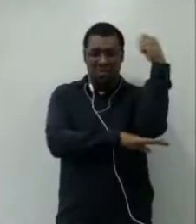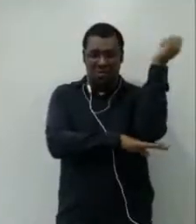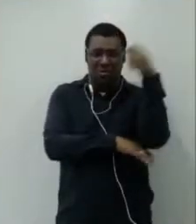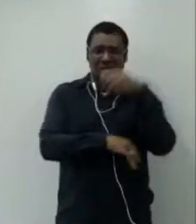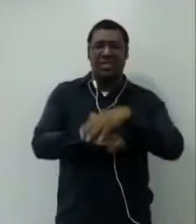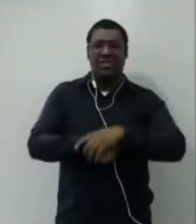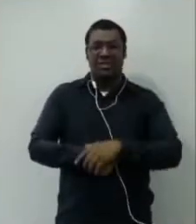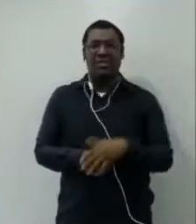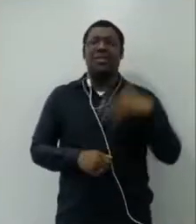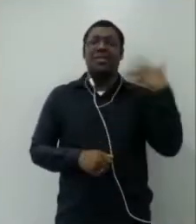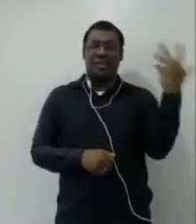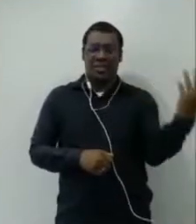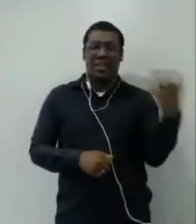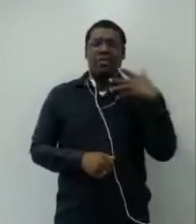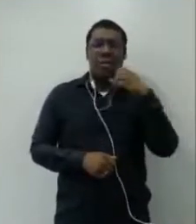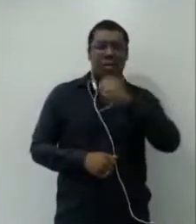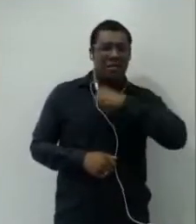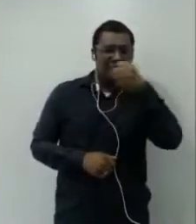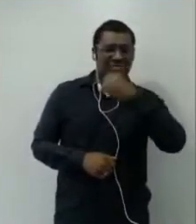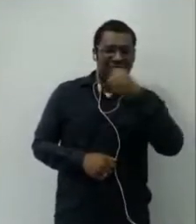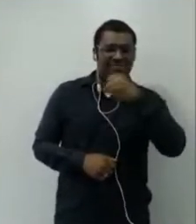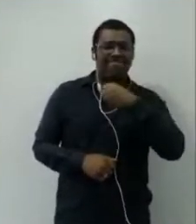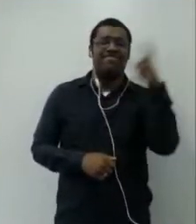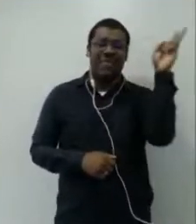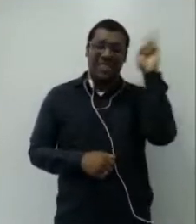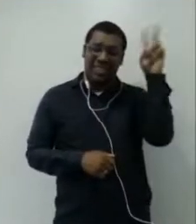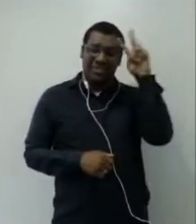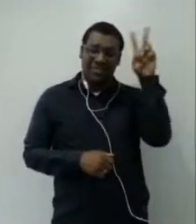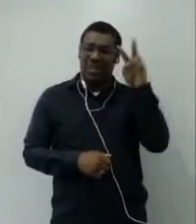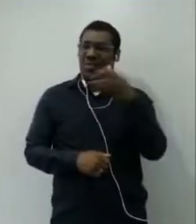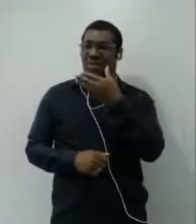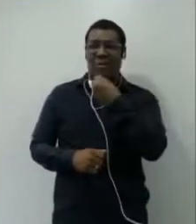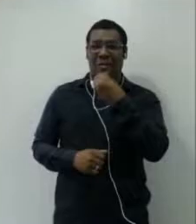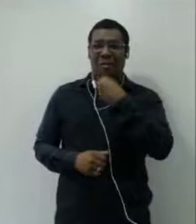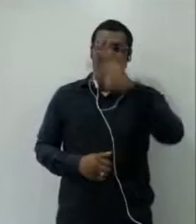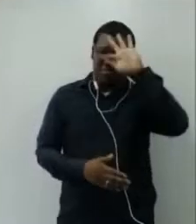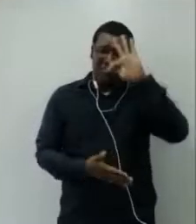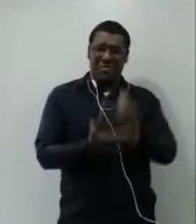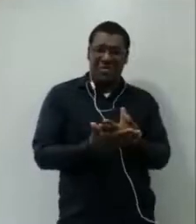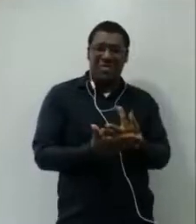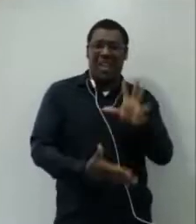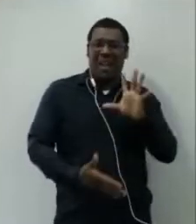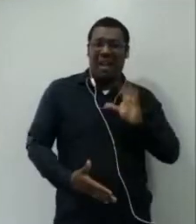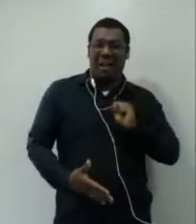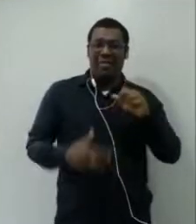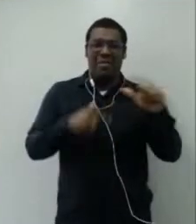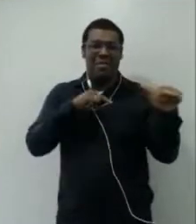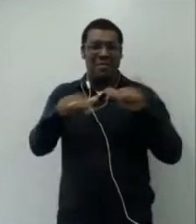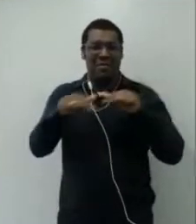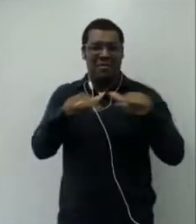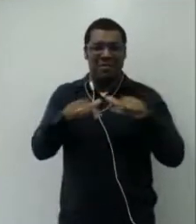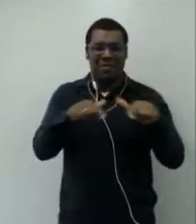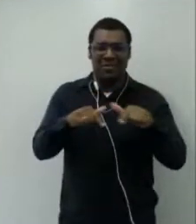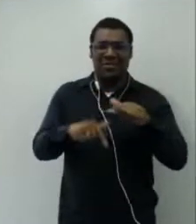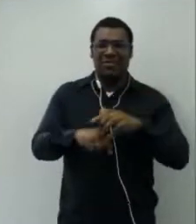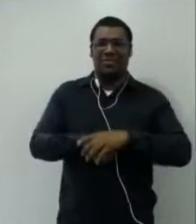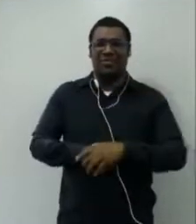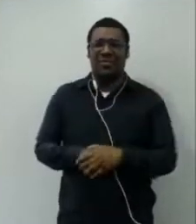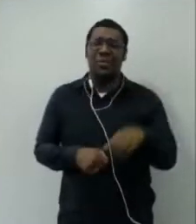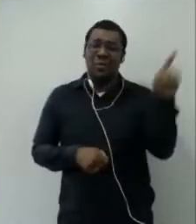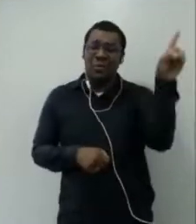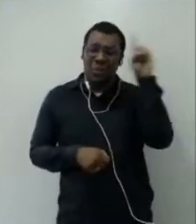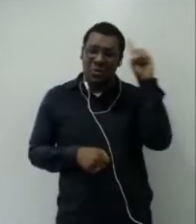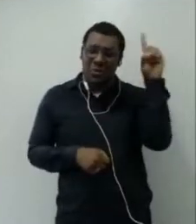lembraram de sua fé na vida, no amor e no trabalho e na justiça. Todos os dias, ao longo de sua